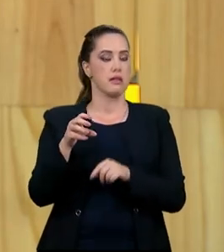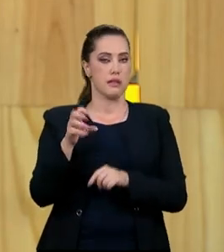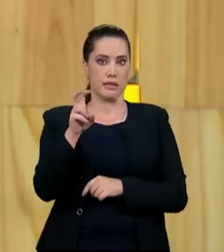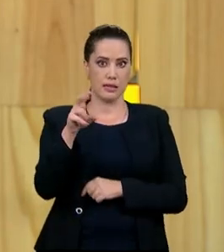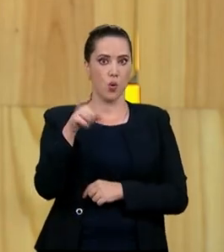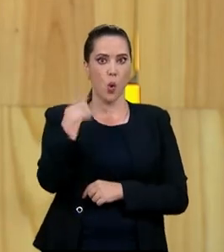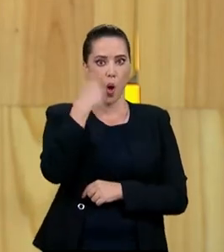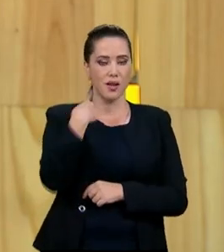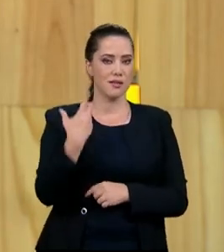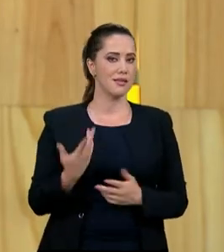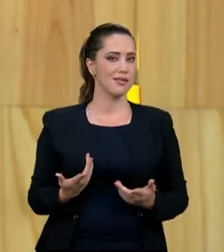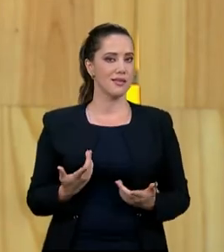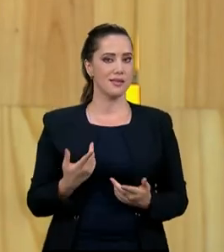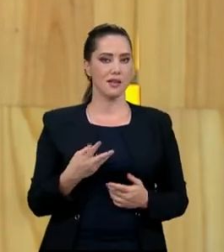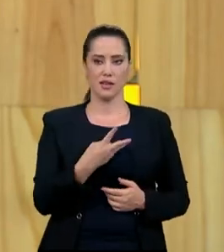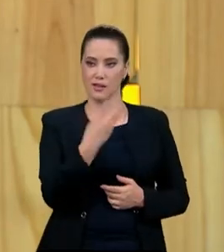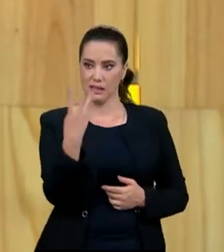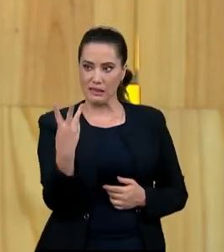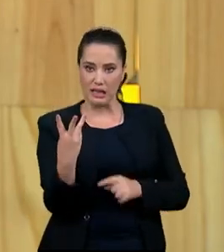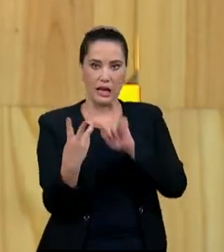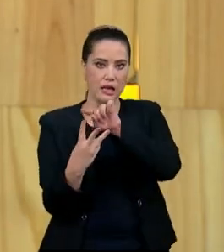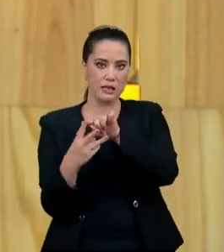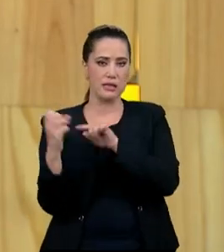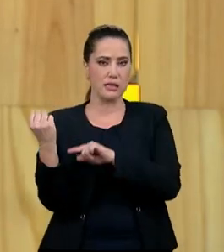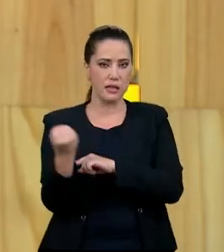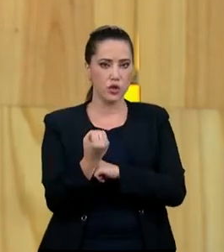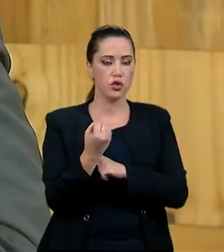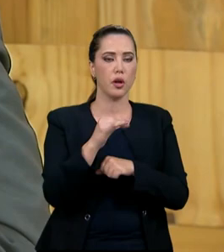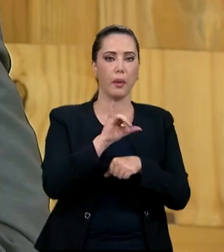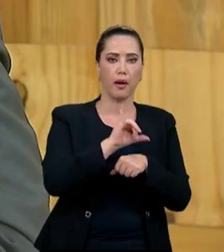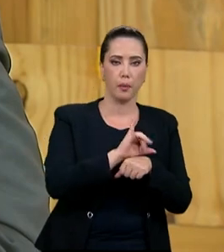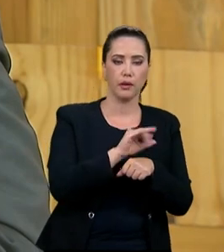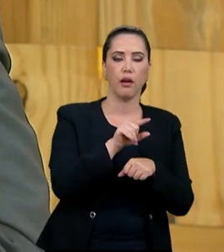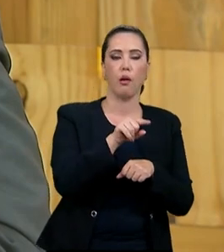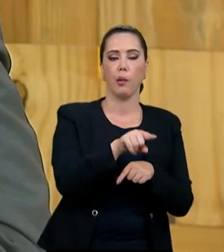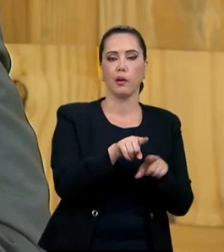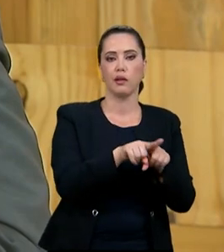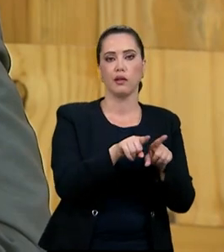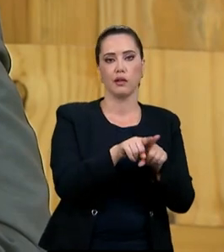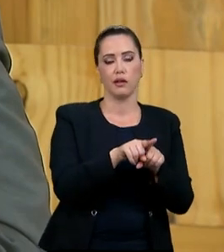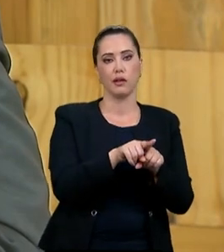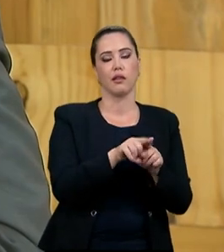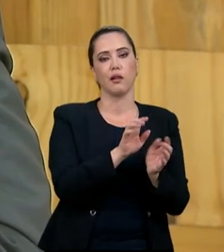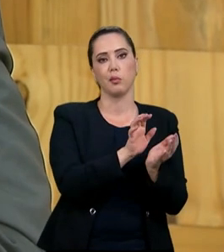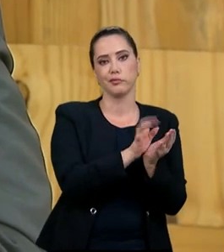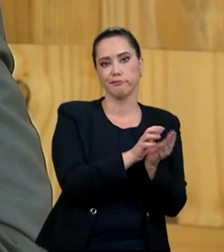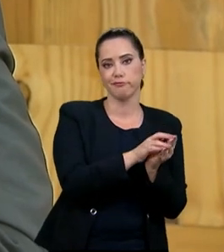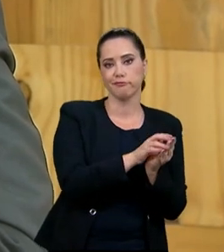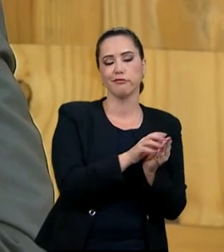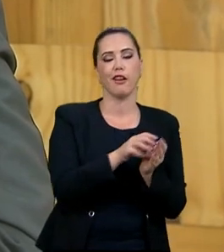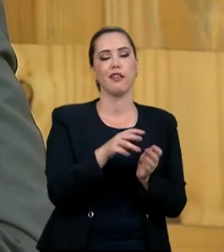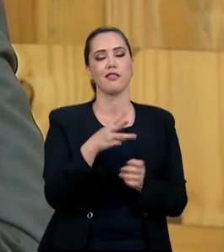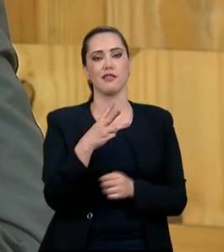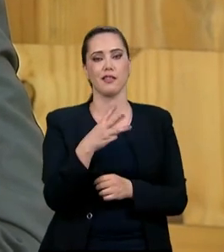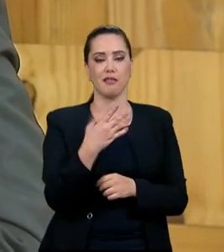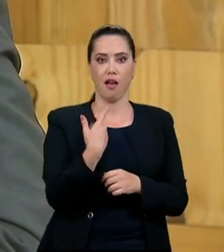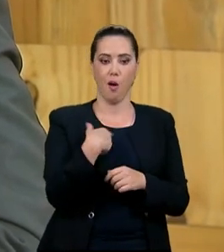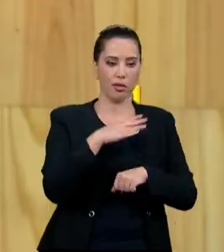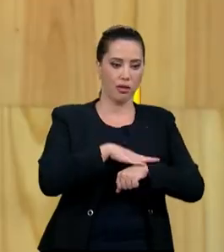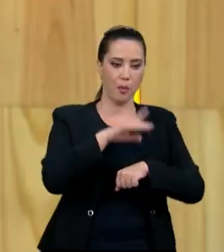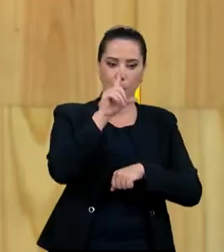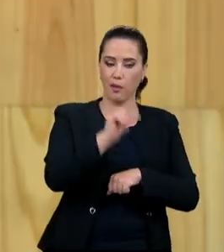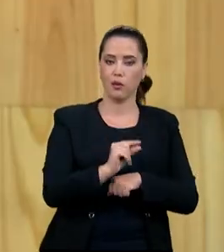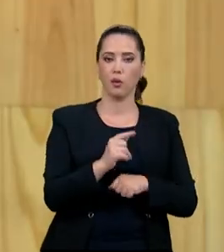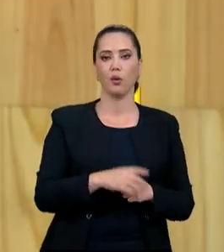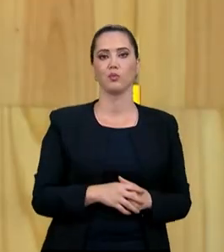empresa hoje em dia. Agora, é importante esse ponto também do tempo de criação de empresa, porque